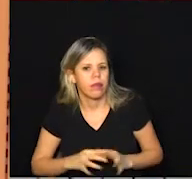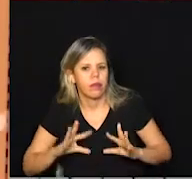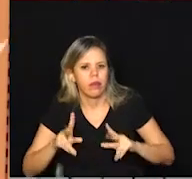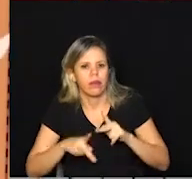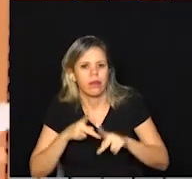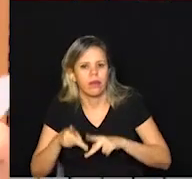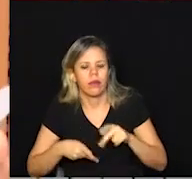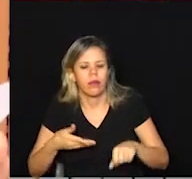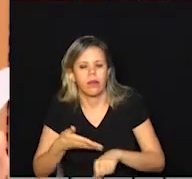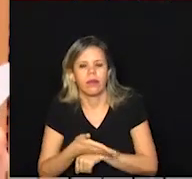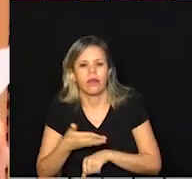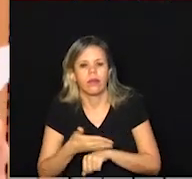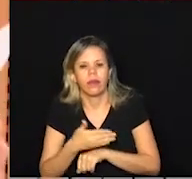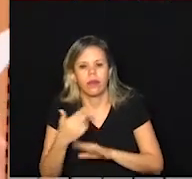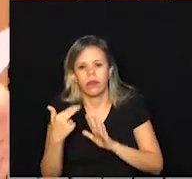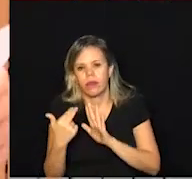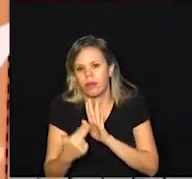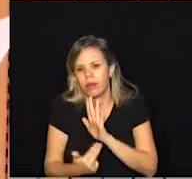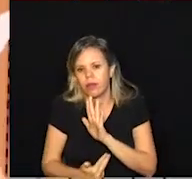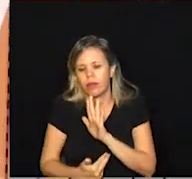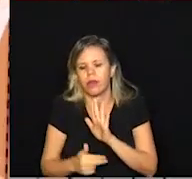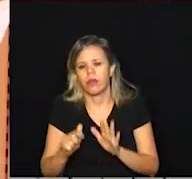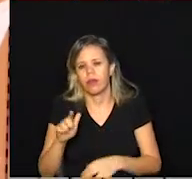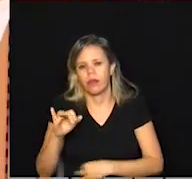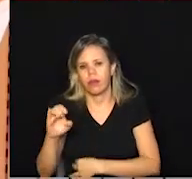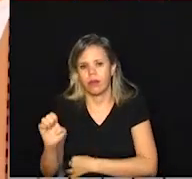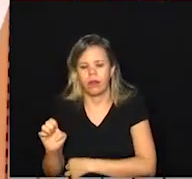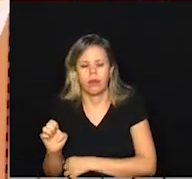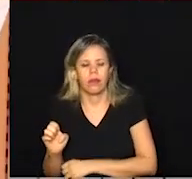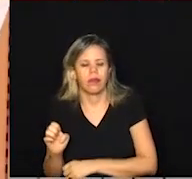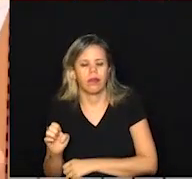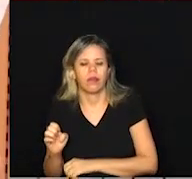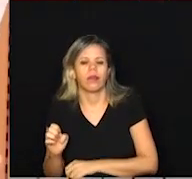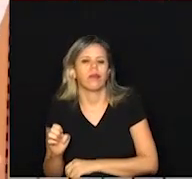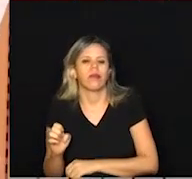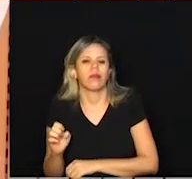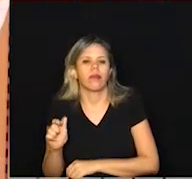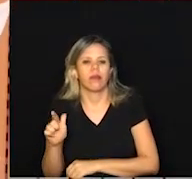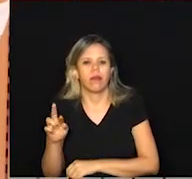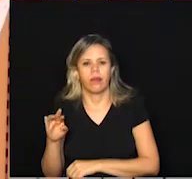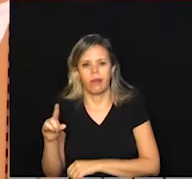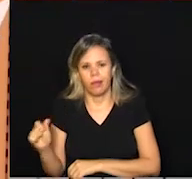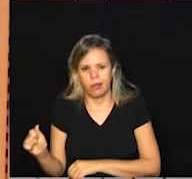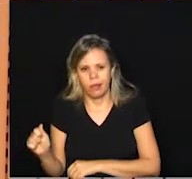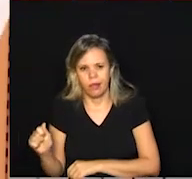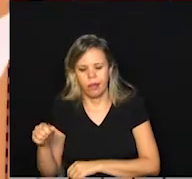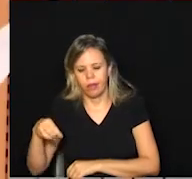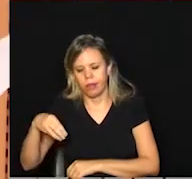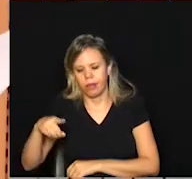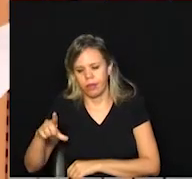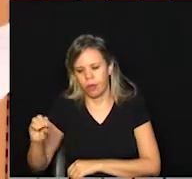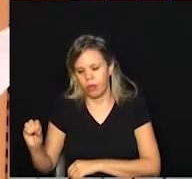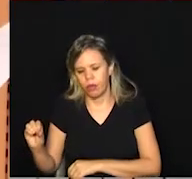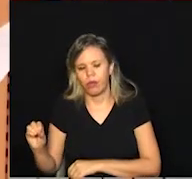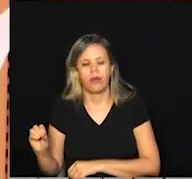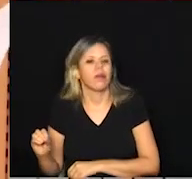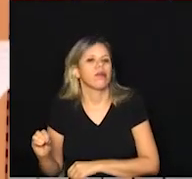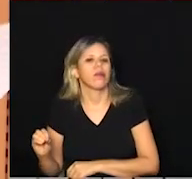todos e todas que contribuíram aqui Alice possani Alessandra Ribeiro Marcelo